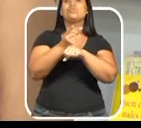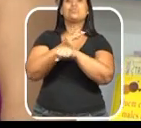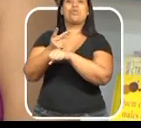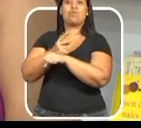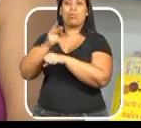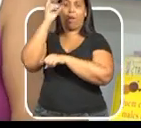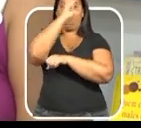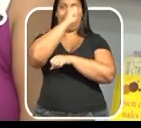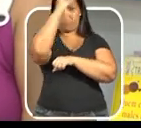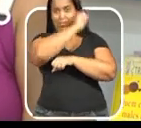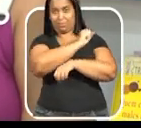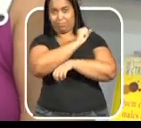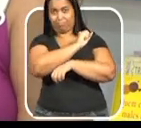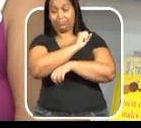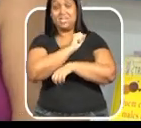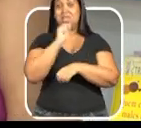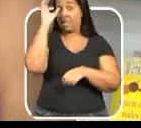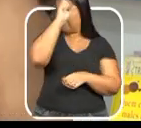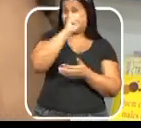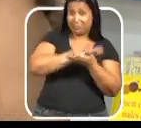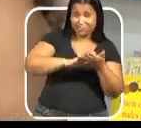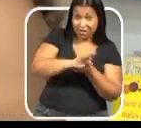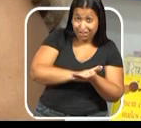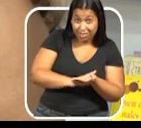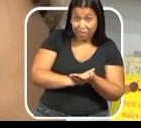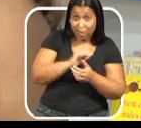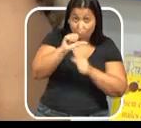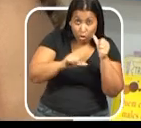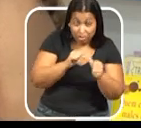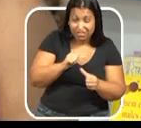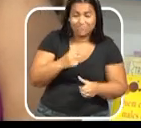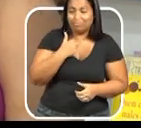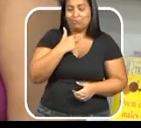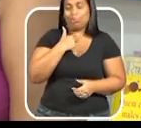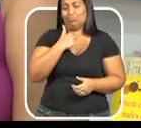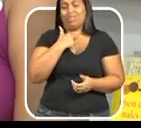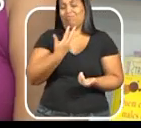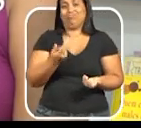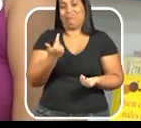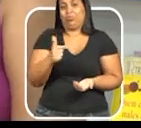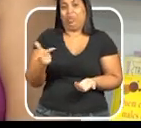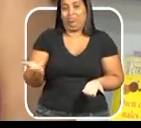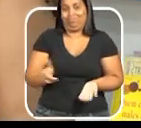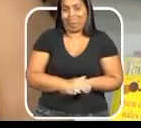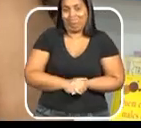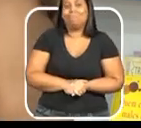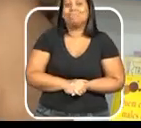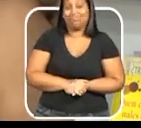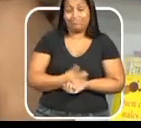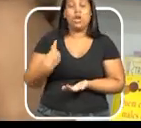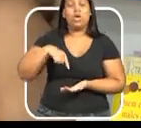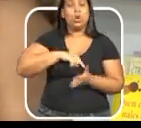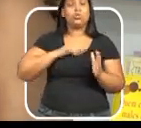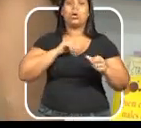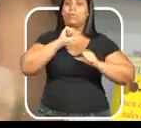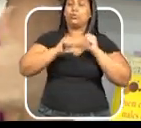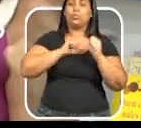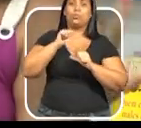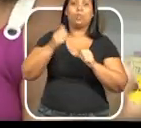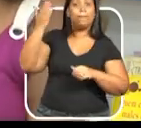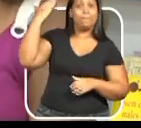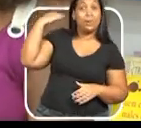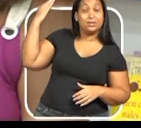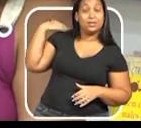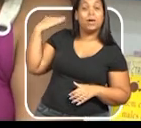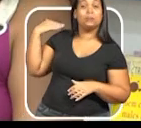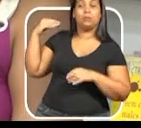essa formação. Sem formação não tem como acontecer mudança, não existe, porque a gente já mudou muito. Antes era